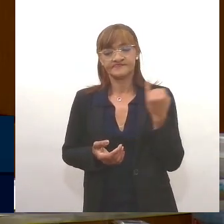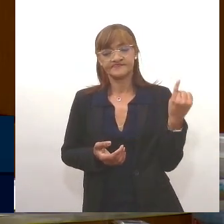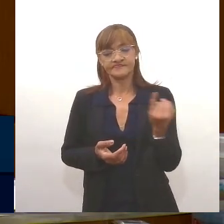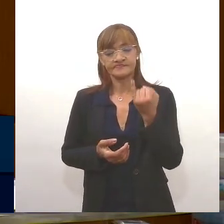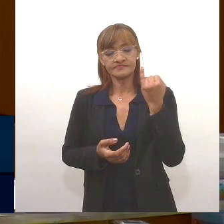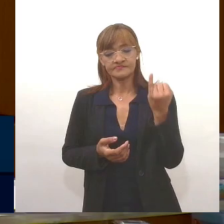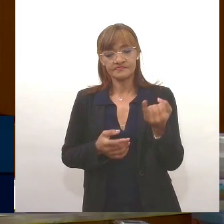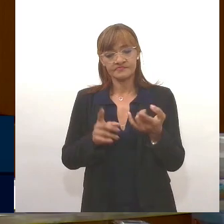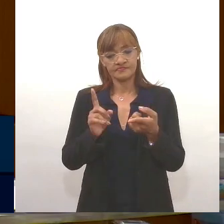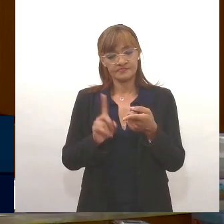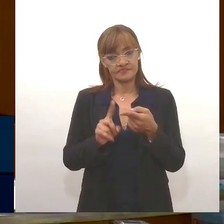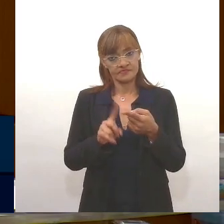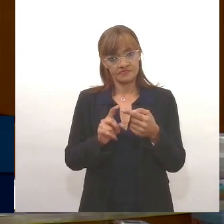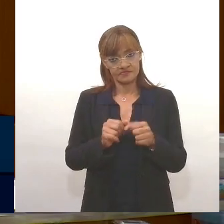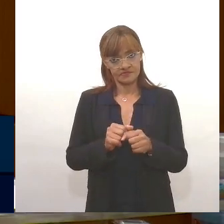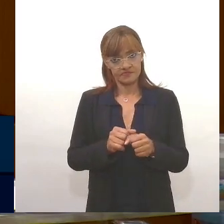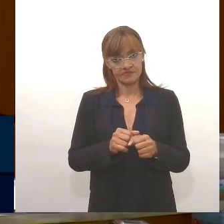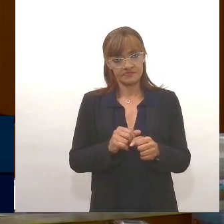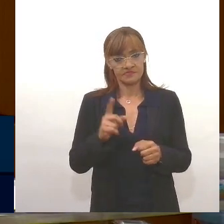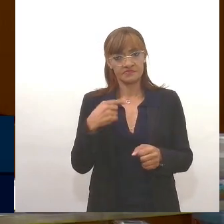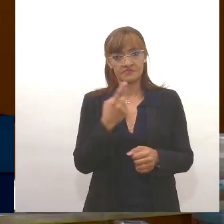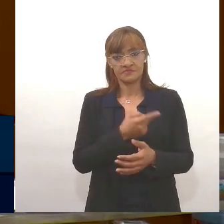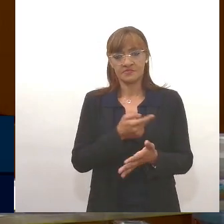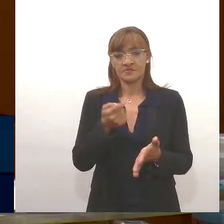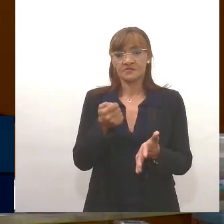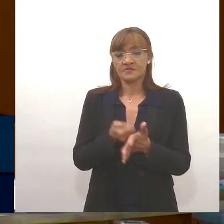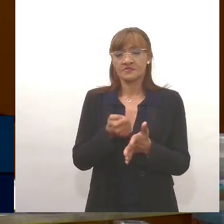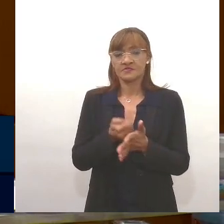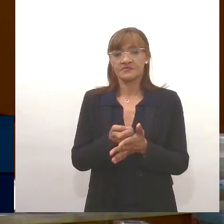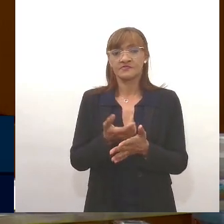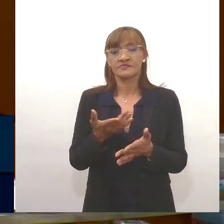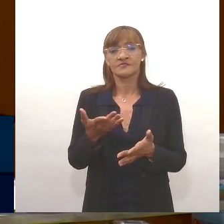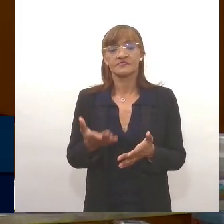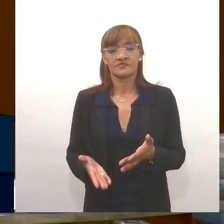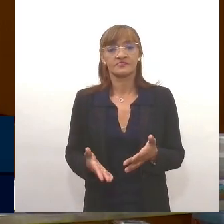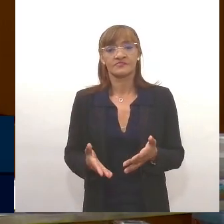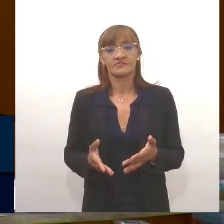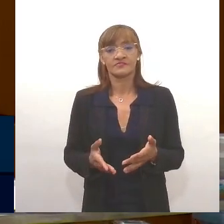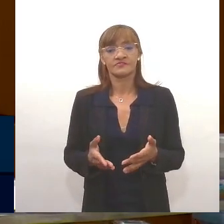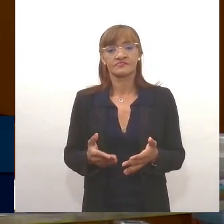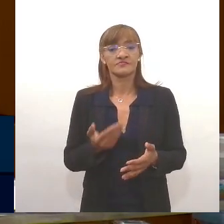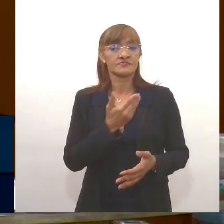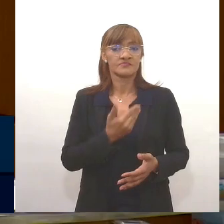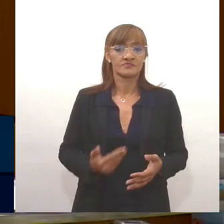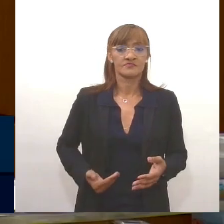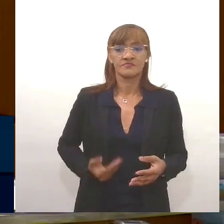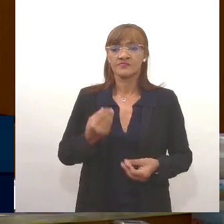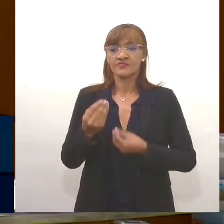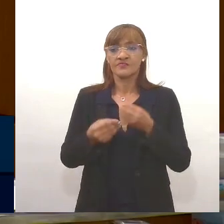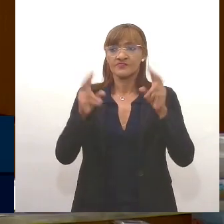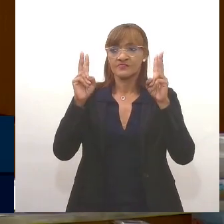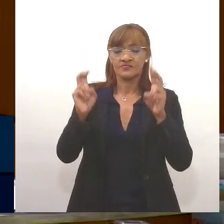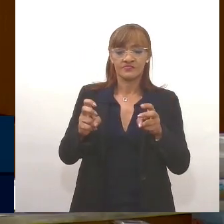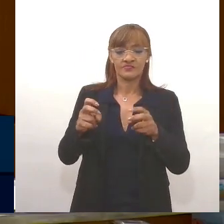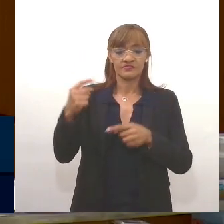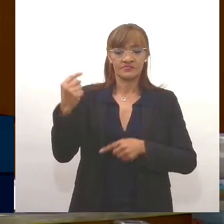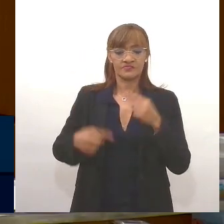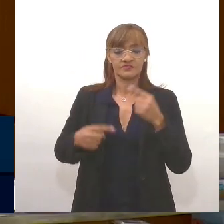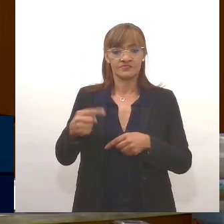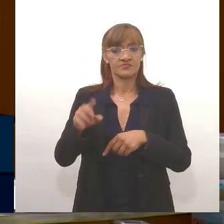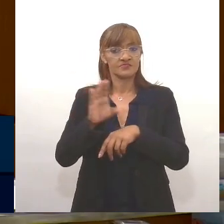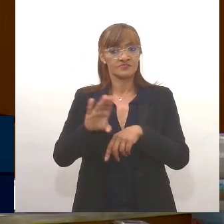gente cobrar né do poder público ações efetivas discussões capacitação Deputado